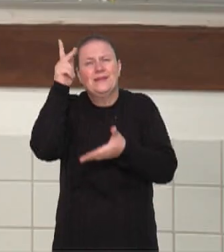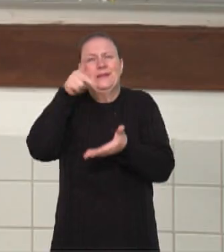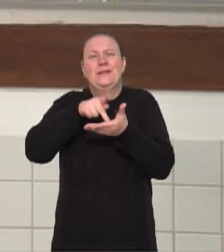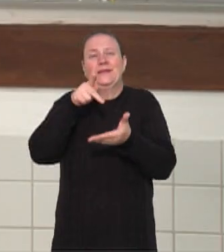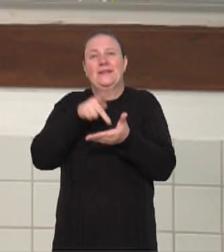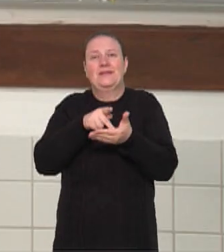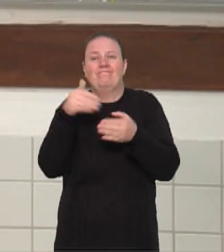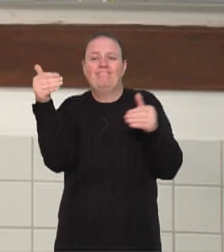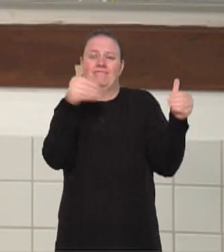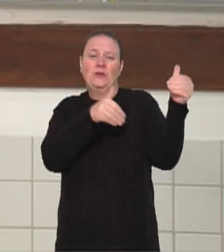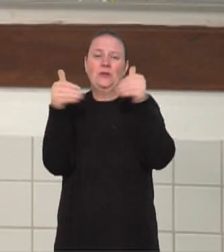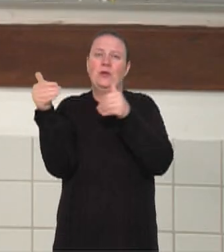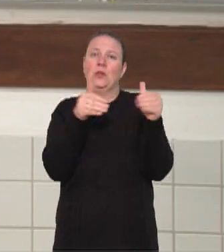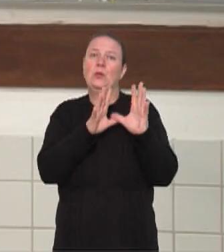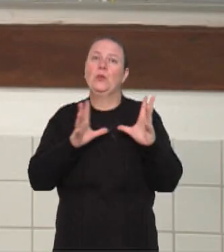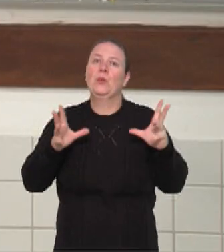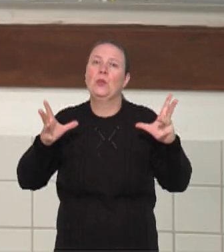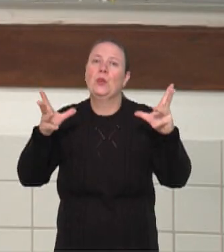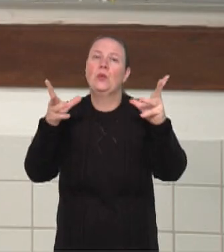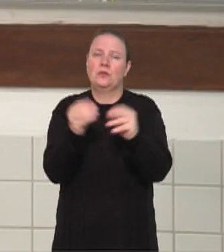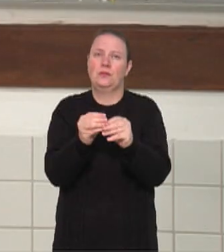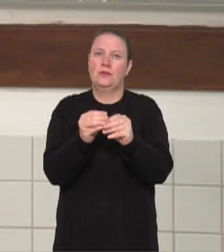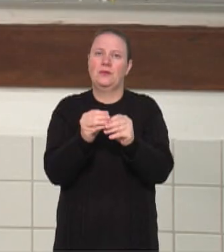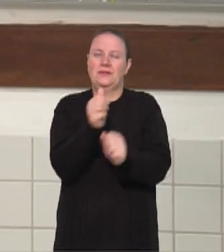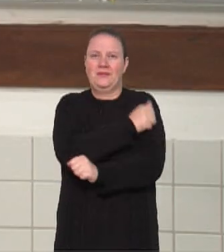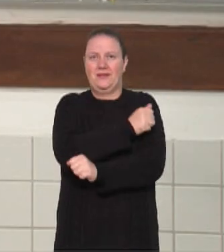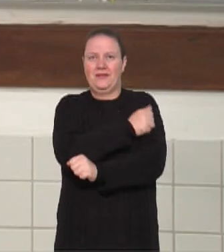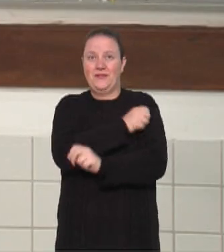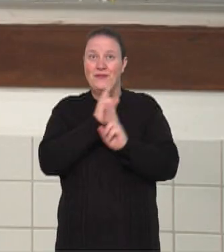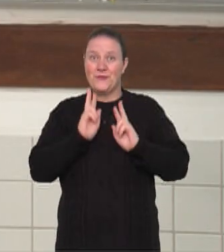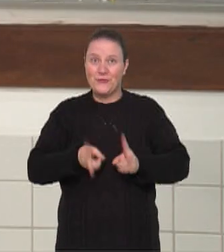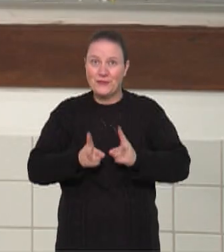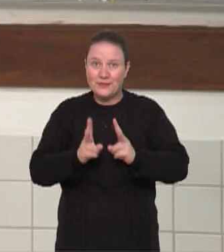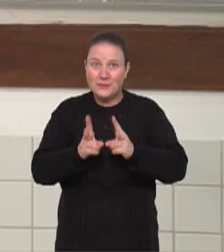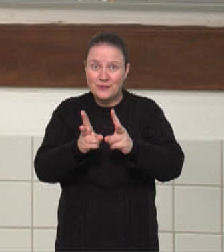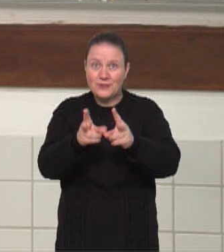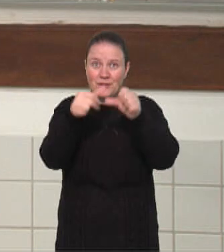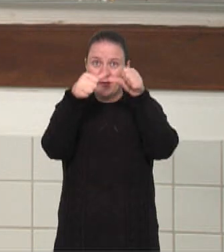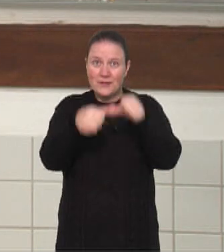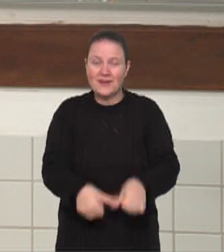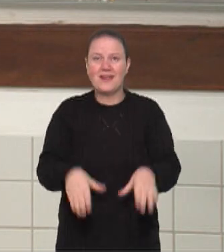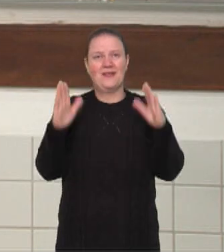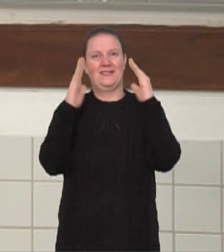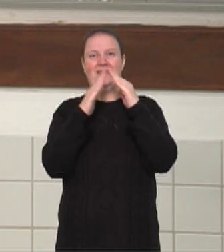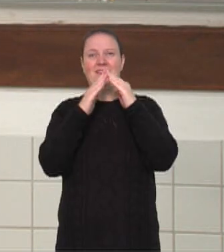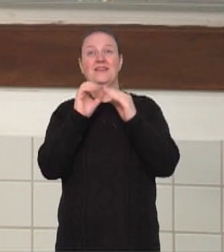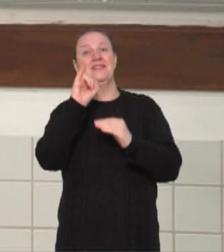participação de todos, e continuem ficando em suas casas se vocês puderem.